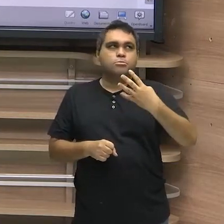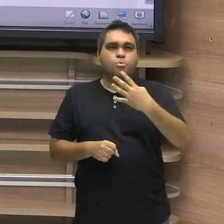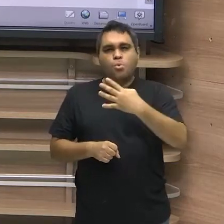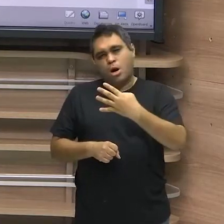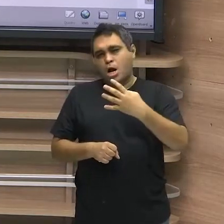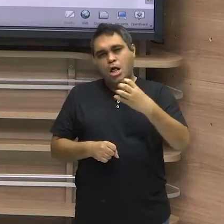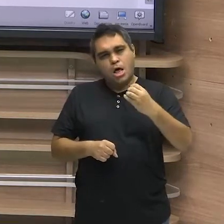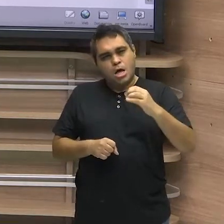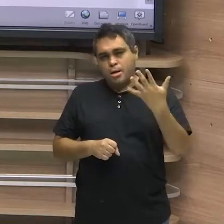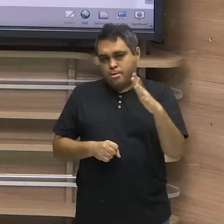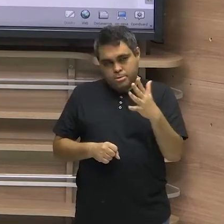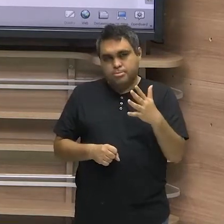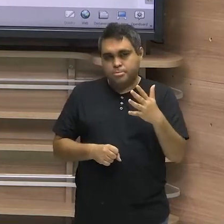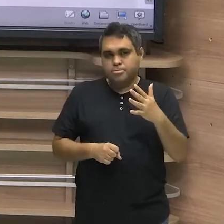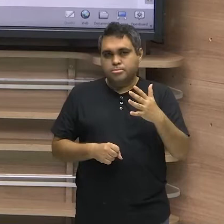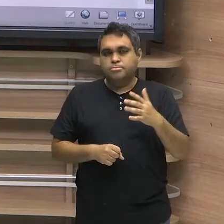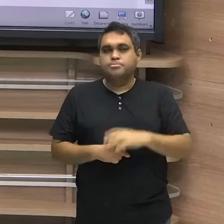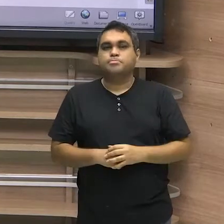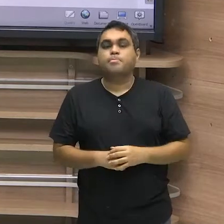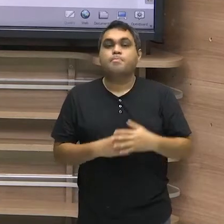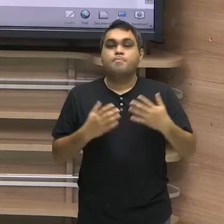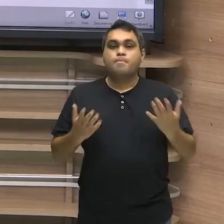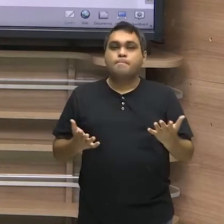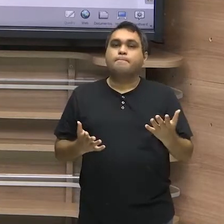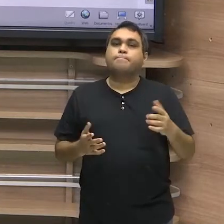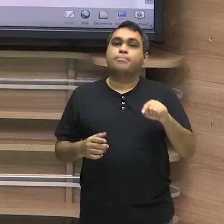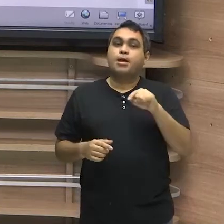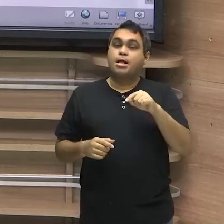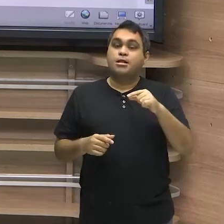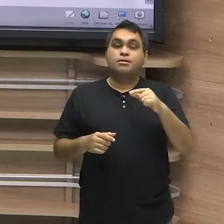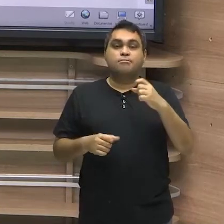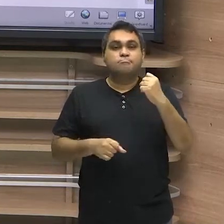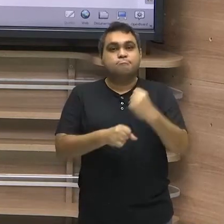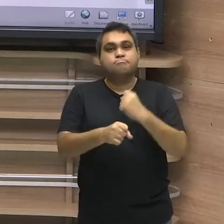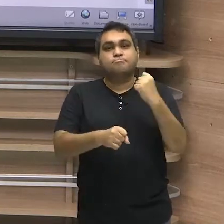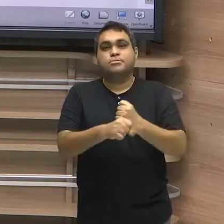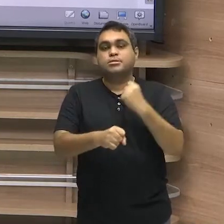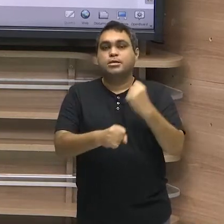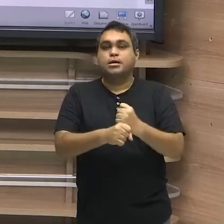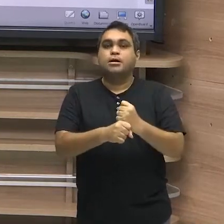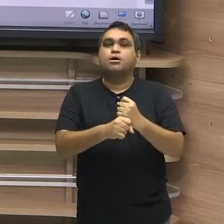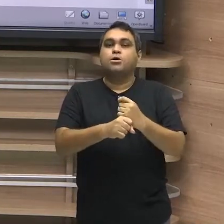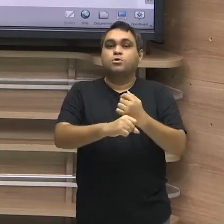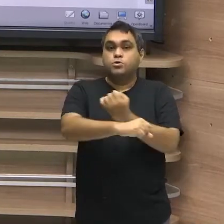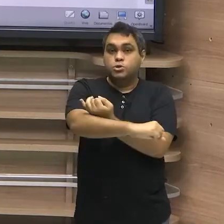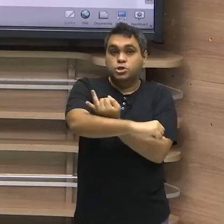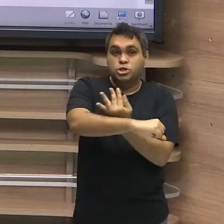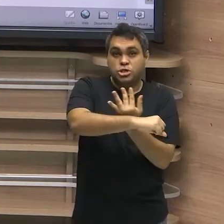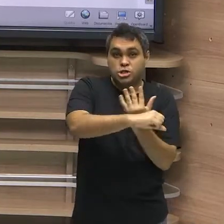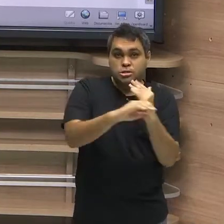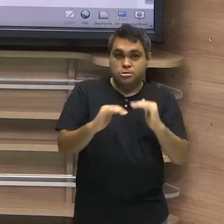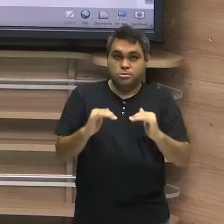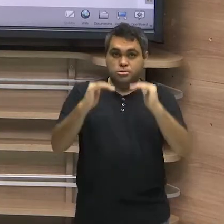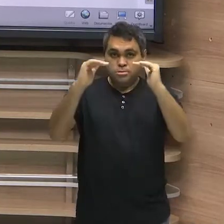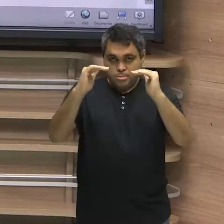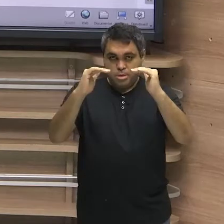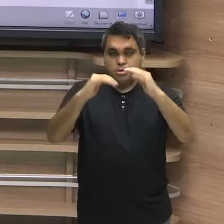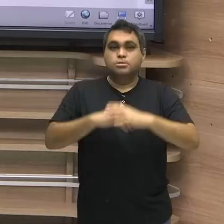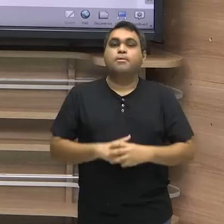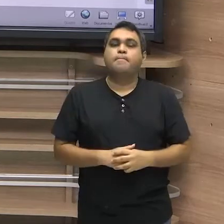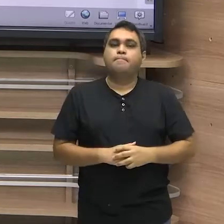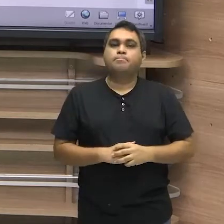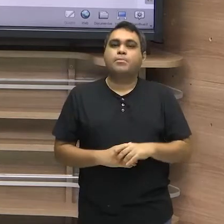ele vai construir os chamados Jardins Suspensos da Babilônia. O que são os Jardins Suspensos da Babilônia? Uma